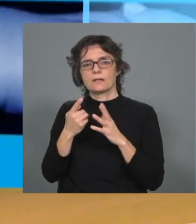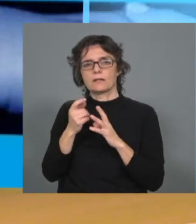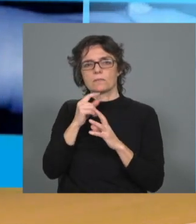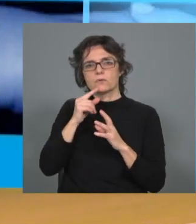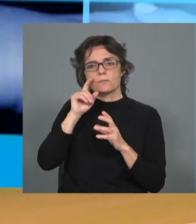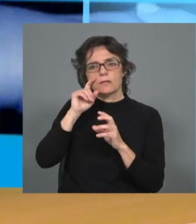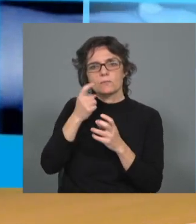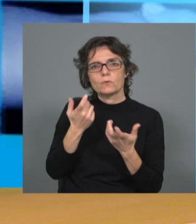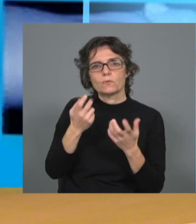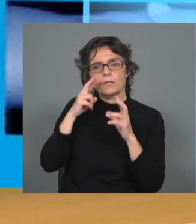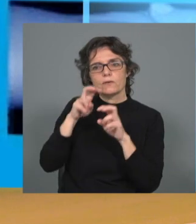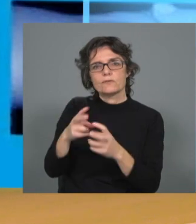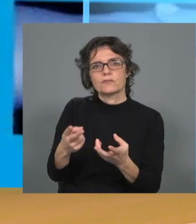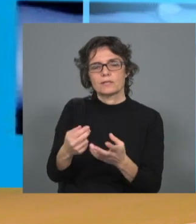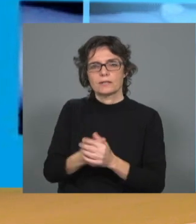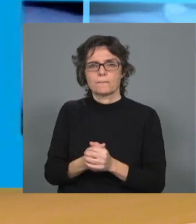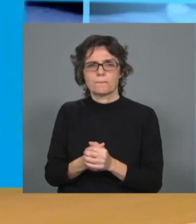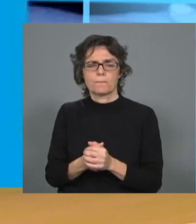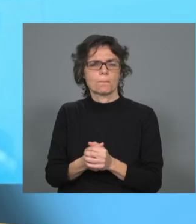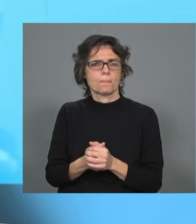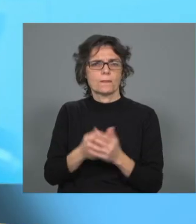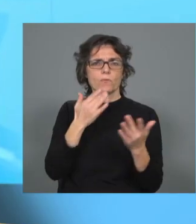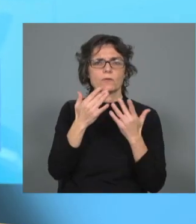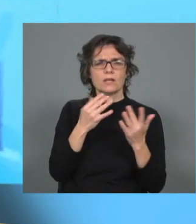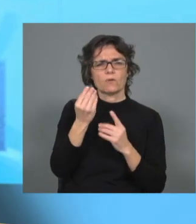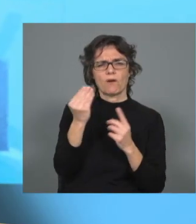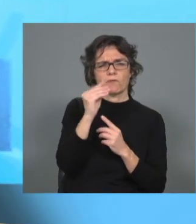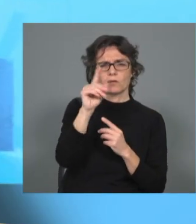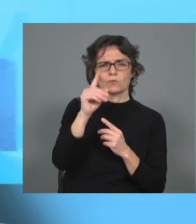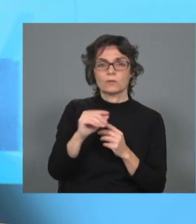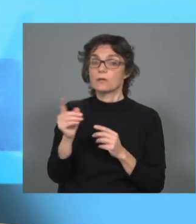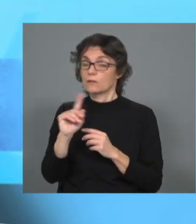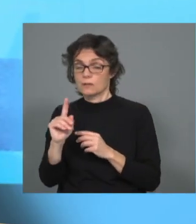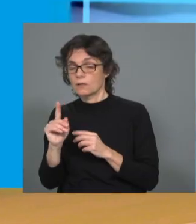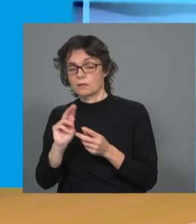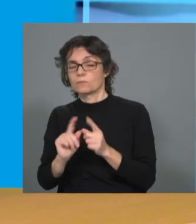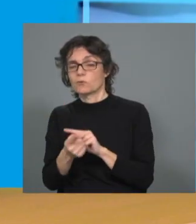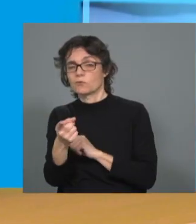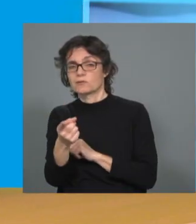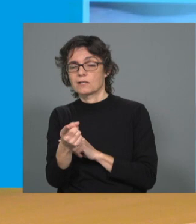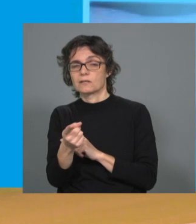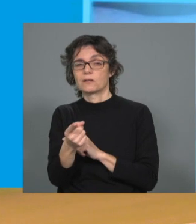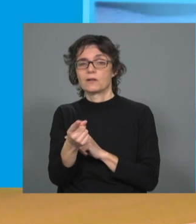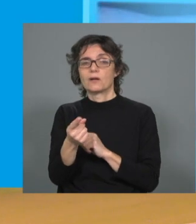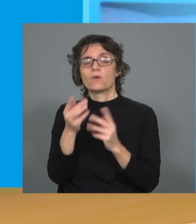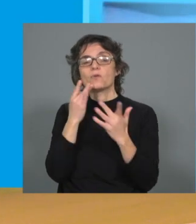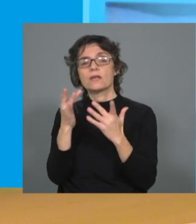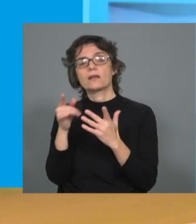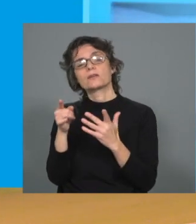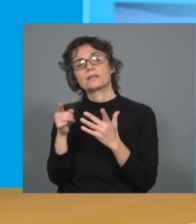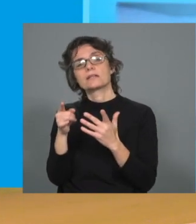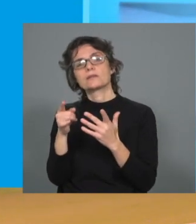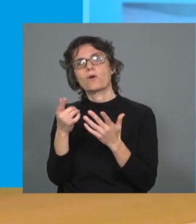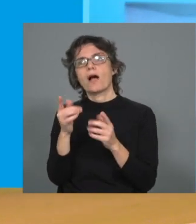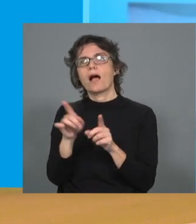possibilidades. Mas não é assim um espaço a fingir, ao fim e ao cabo? Não, pelo contrário. No teatro de certa forma, até é um lugar onde se retiram as